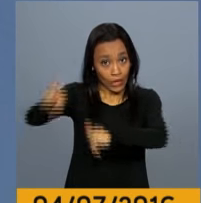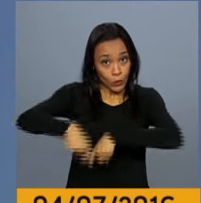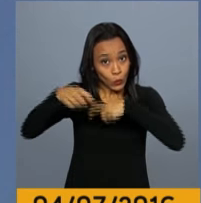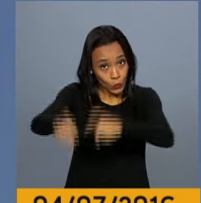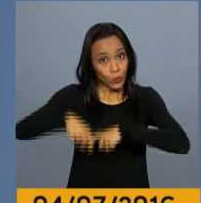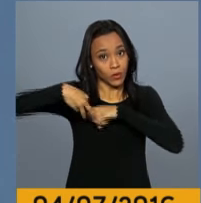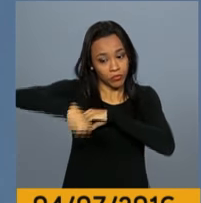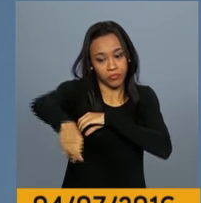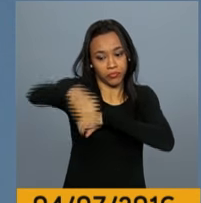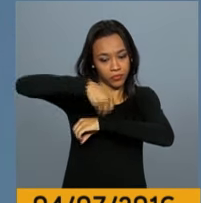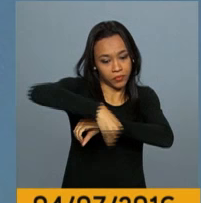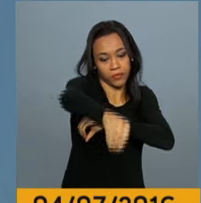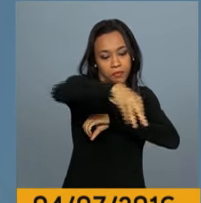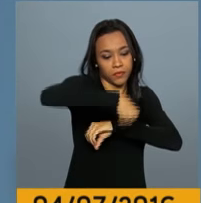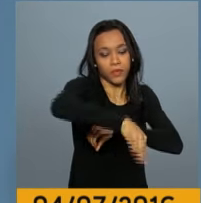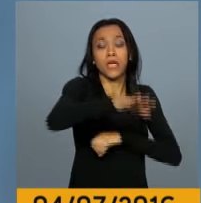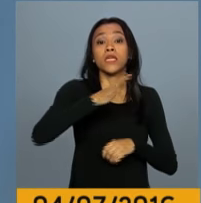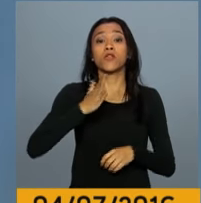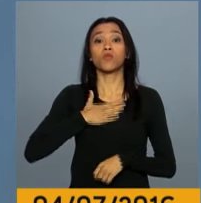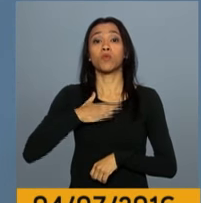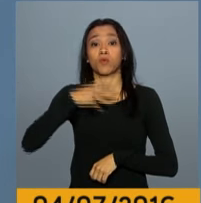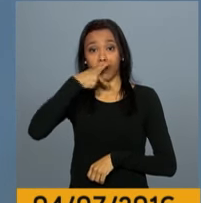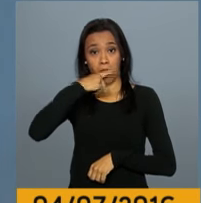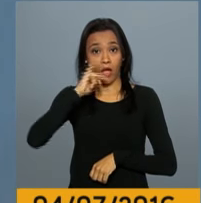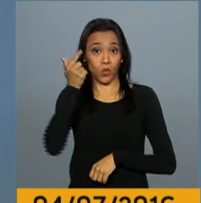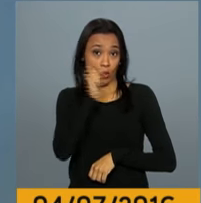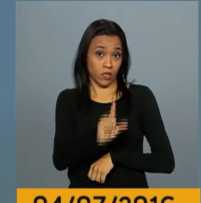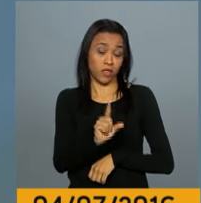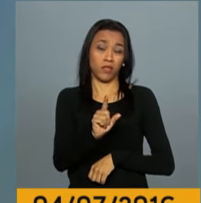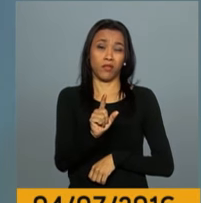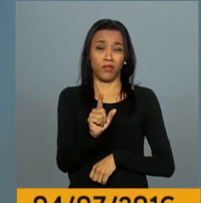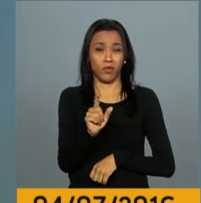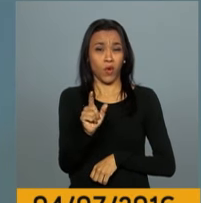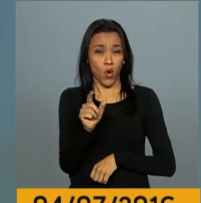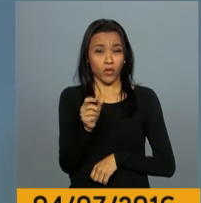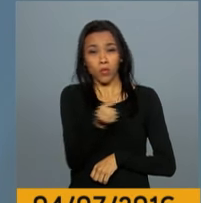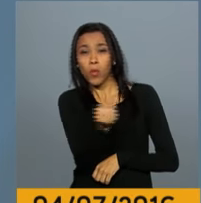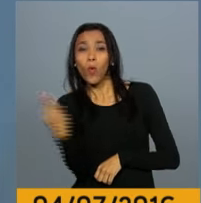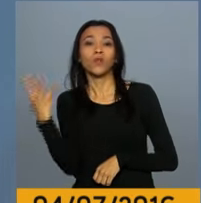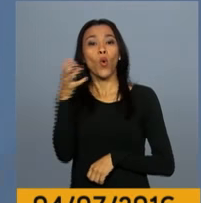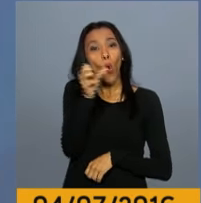é que meus pais conseguiram, pelo menos dos 8 irmãos,